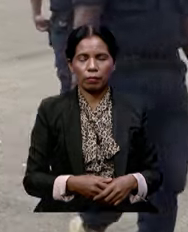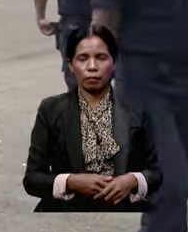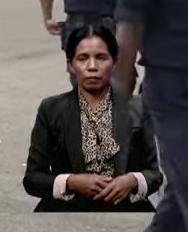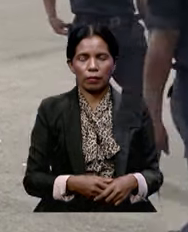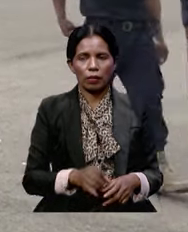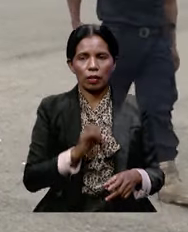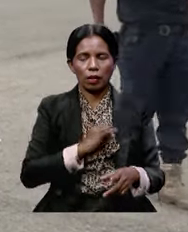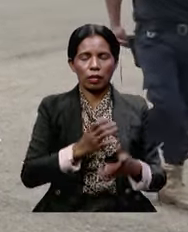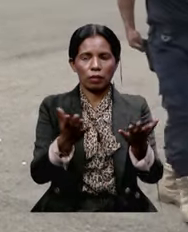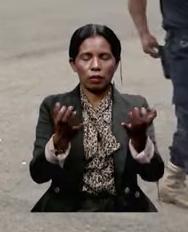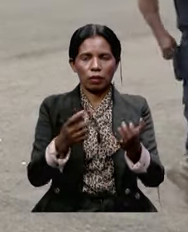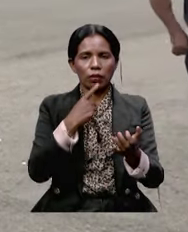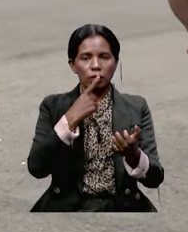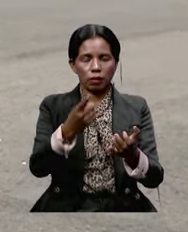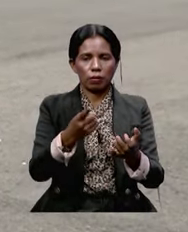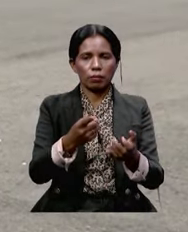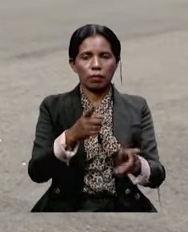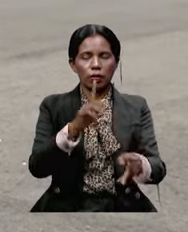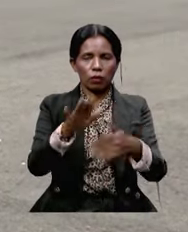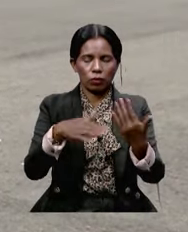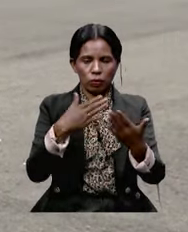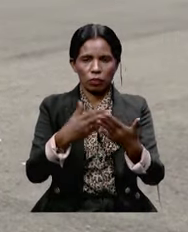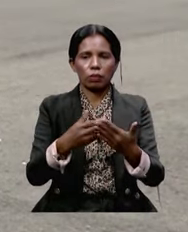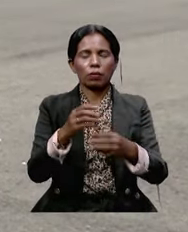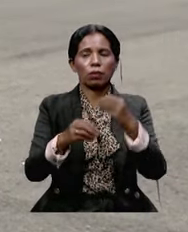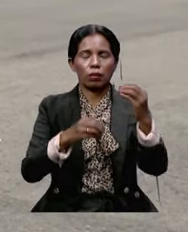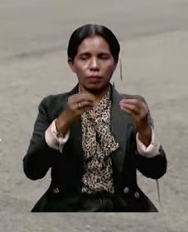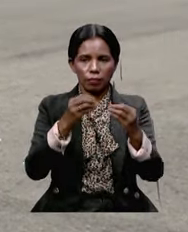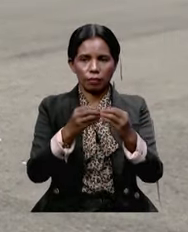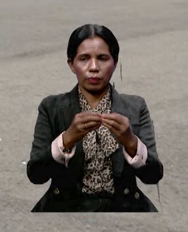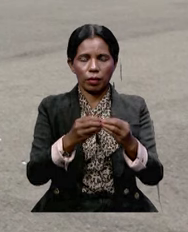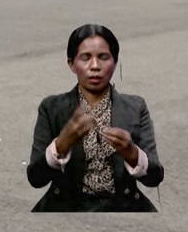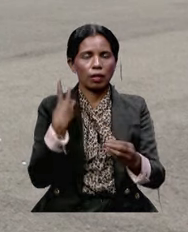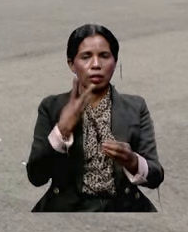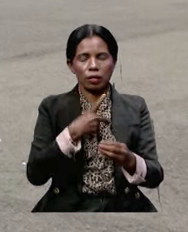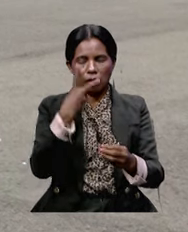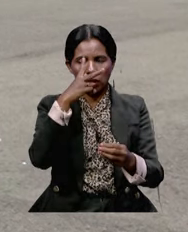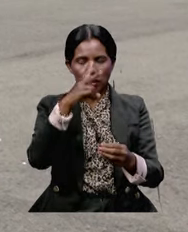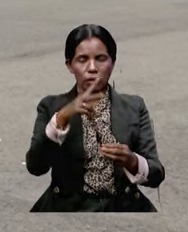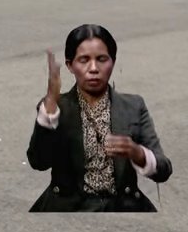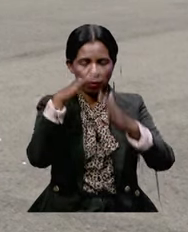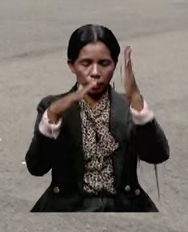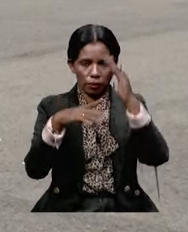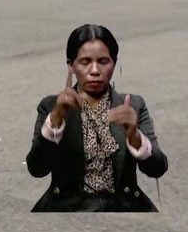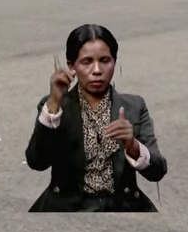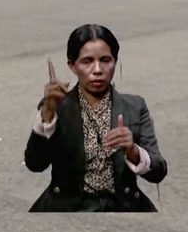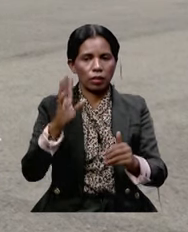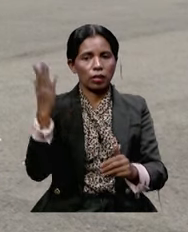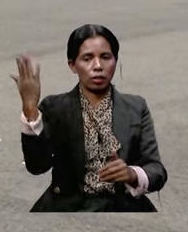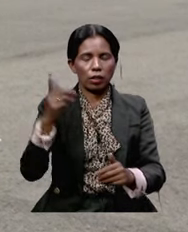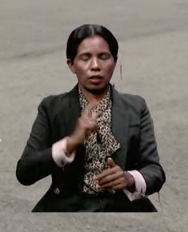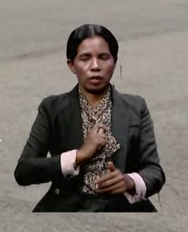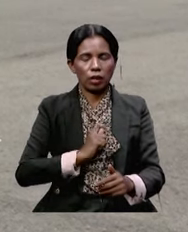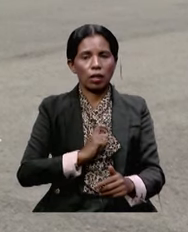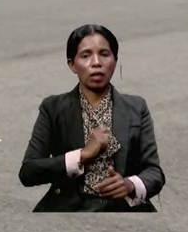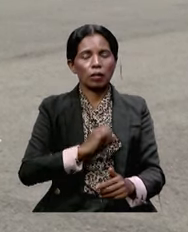Agora cara que informa para o todo cata foi na dao que está e a conhecimento irá bem que aí mutin irá né